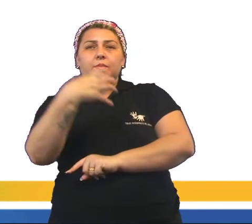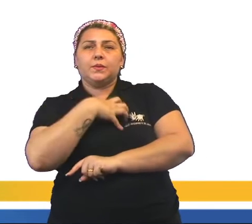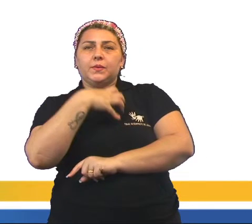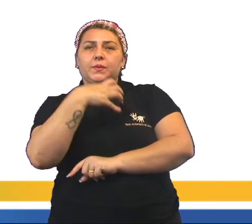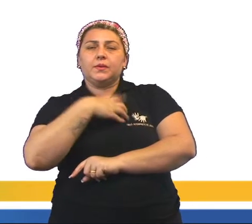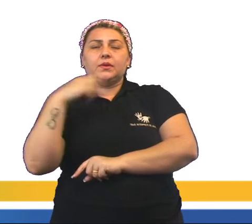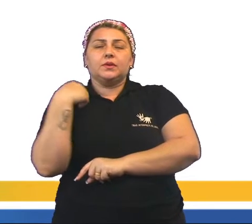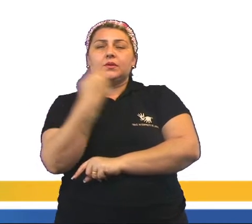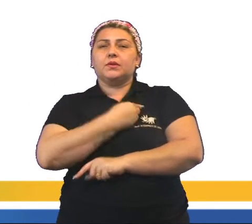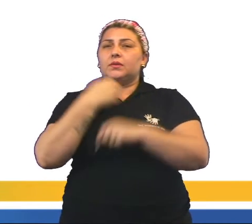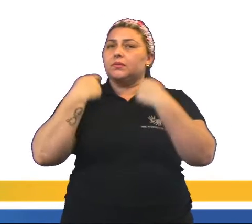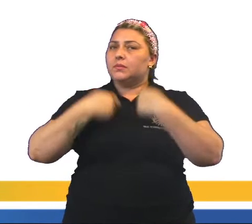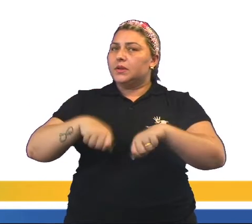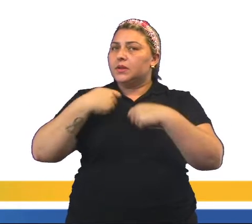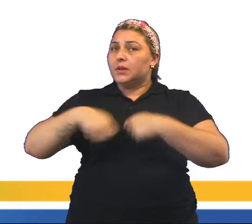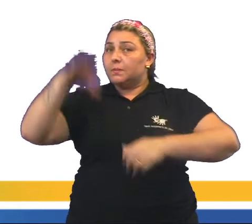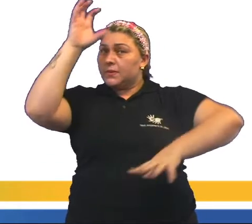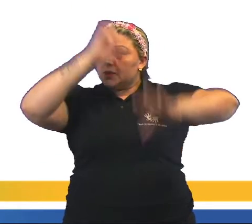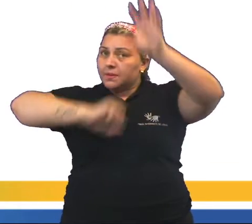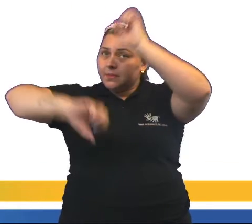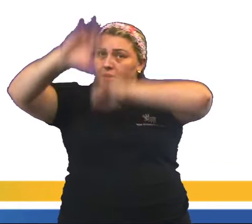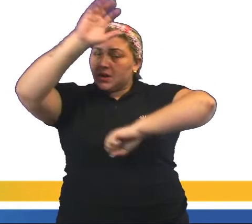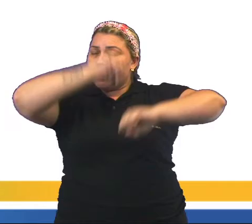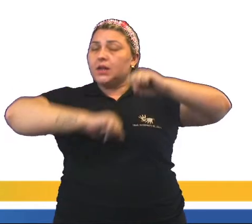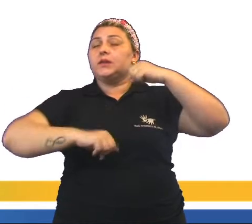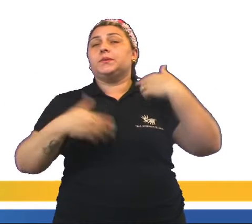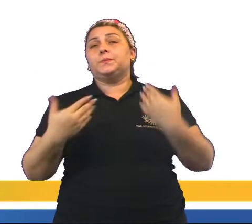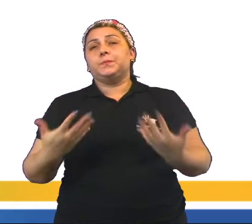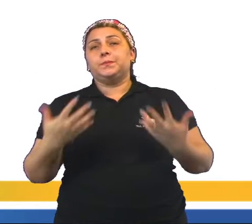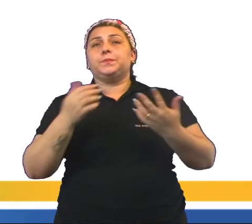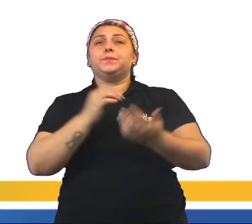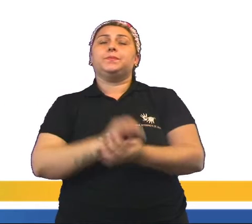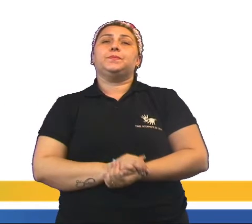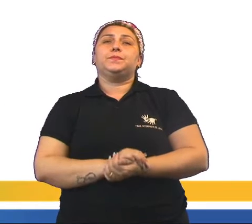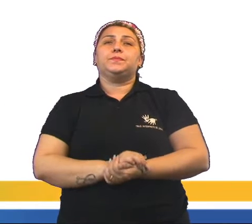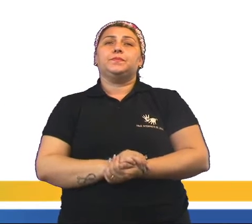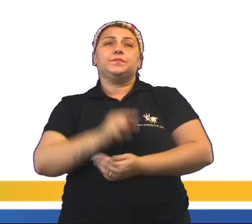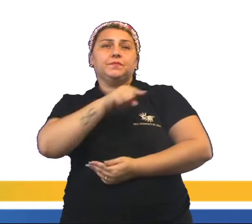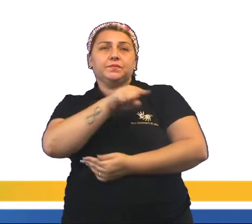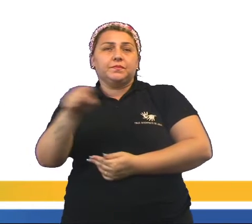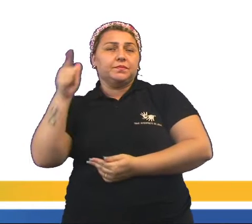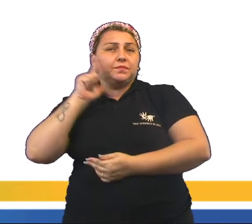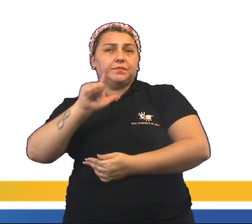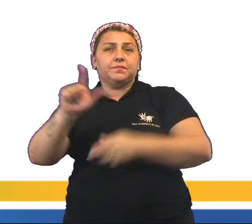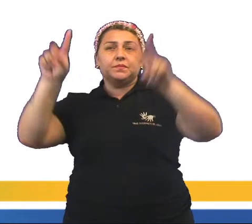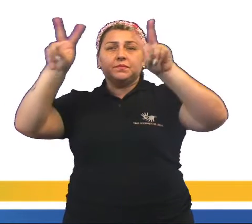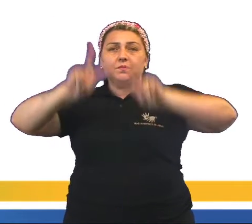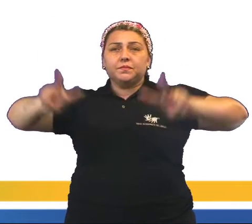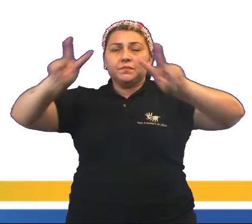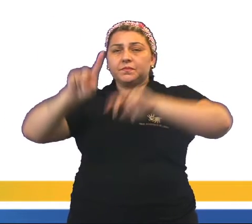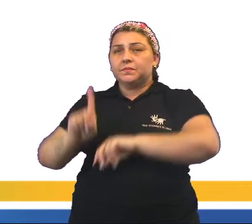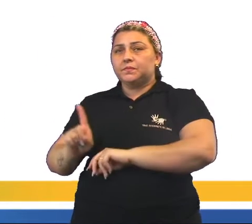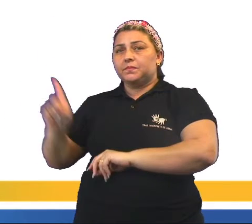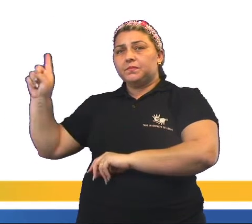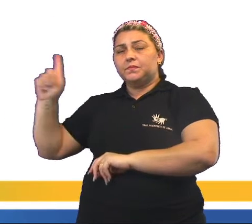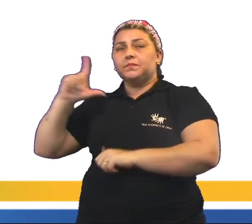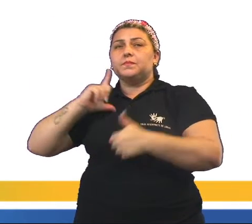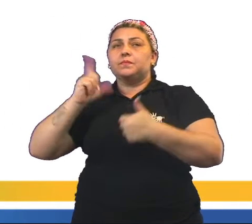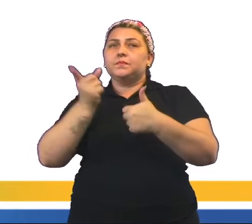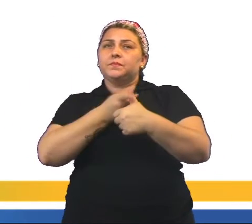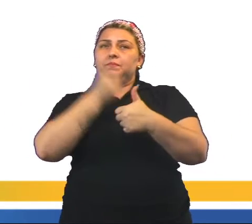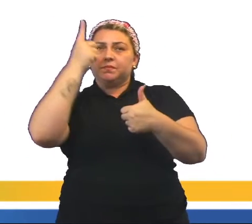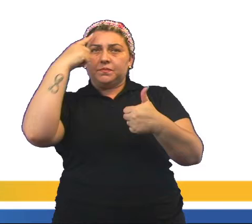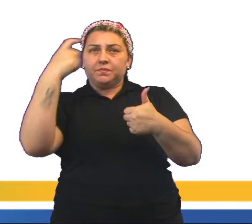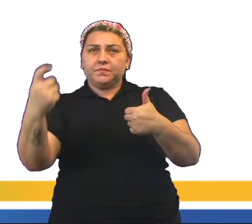formas que nós precisamos aprender e levar em consideração. Então, vocês conseguem visualizar, nós temos